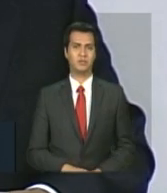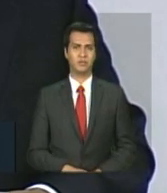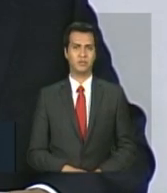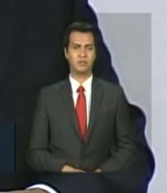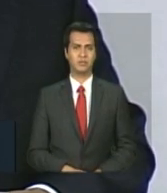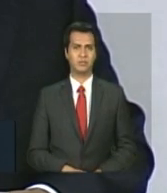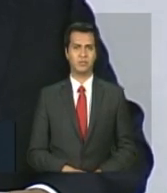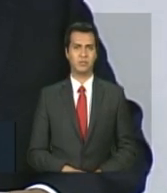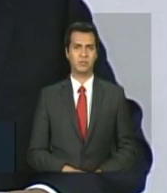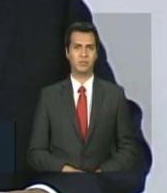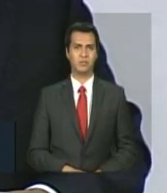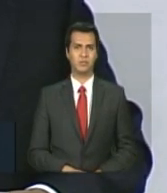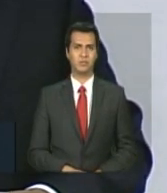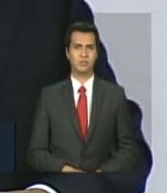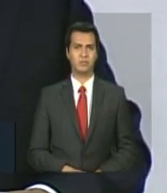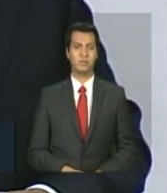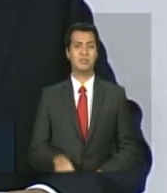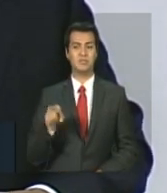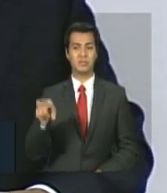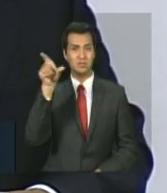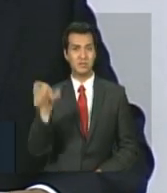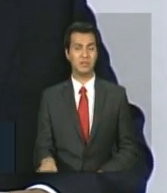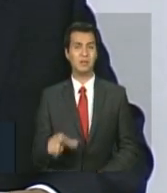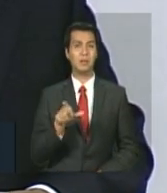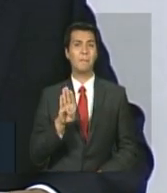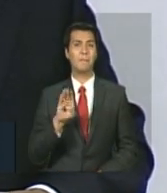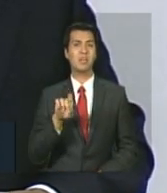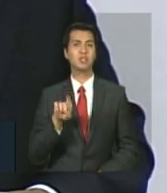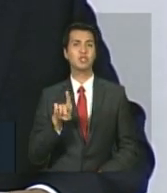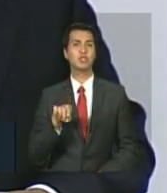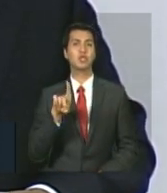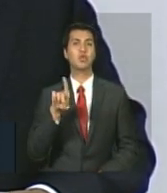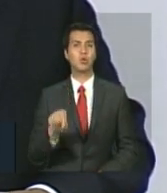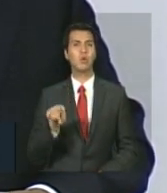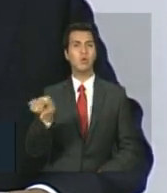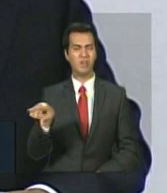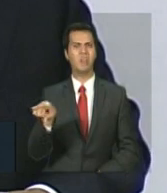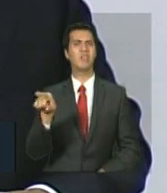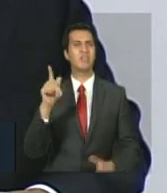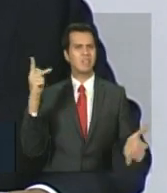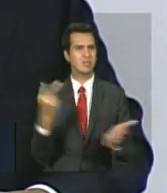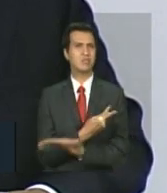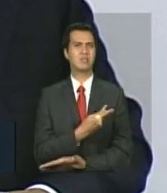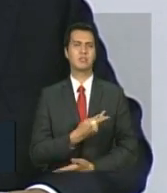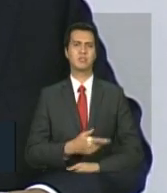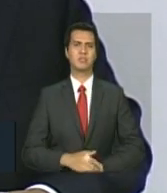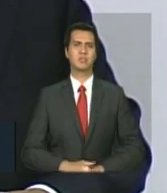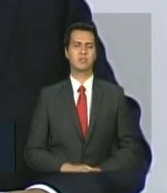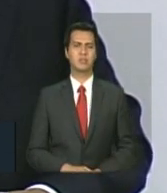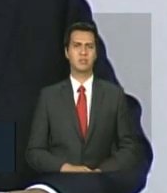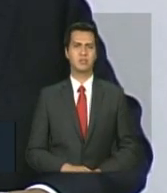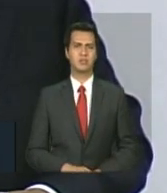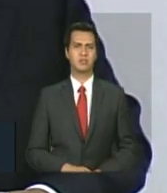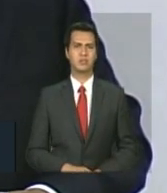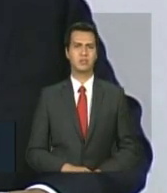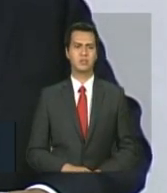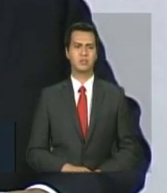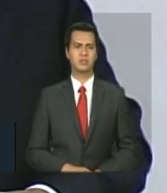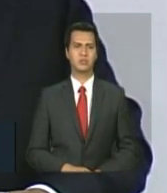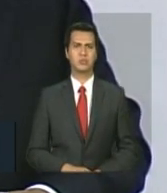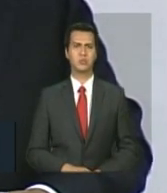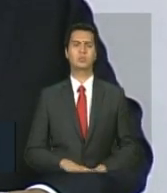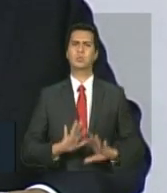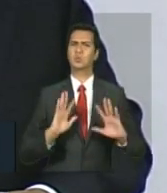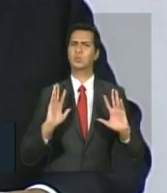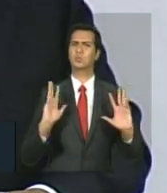Trata-se, portanto, de uma fonte bandida. Os convênios que orientaram toda essa